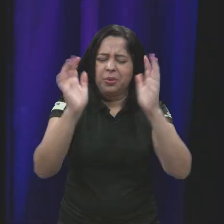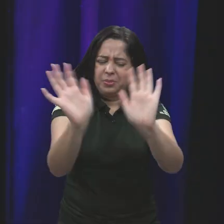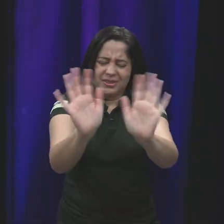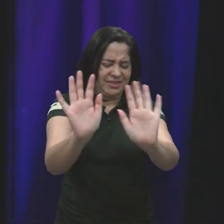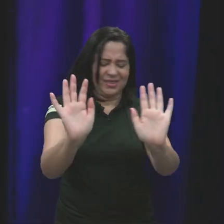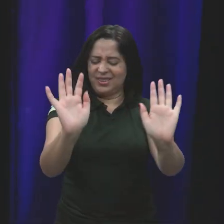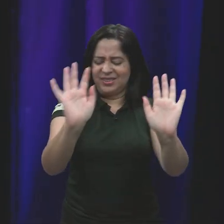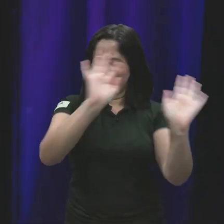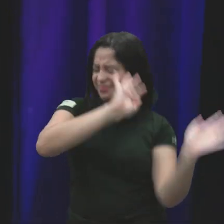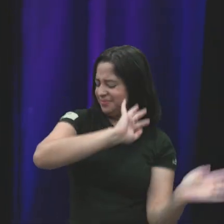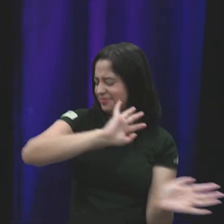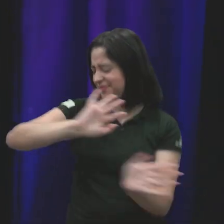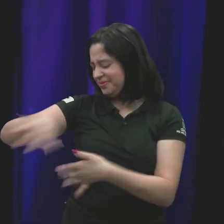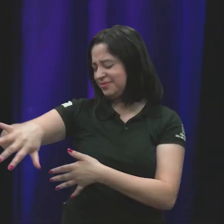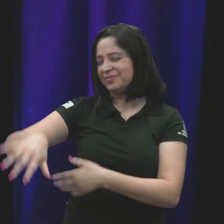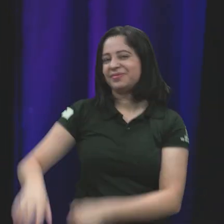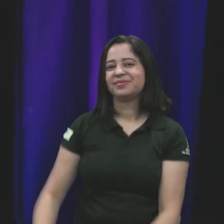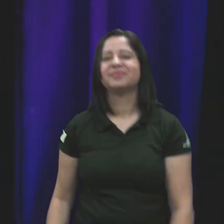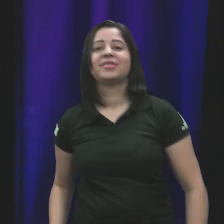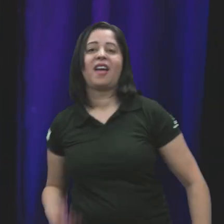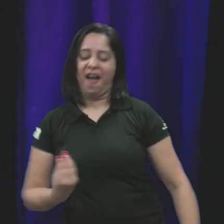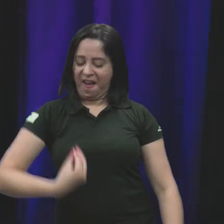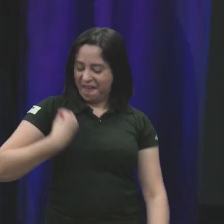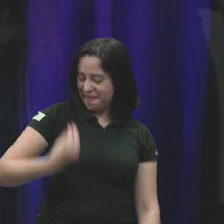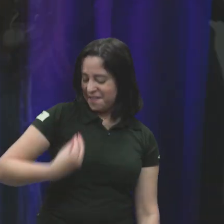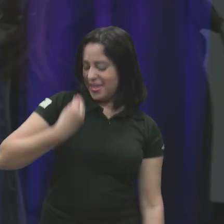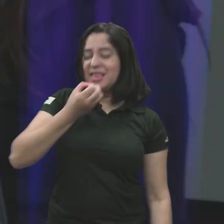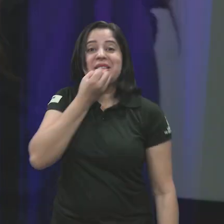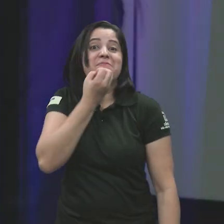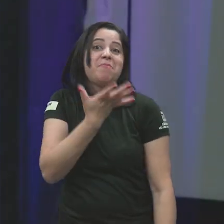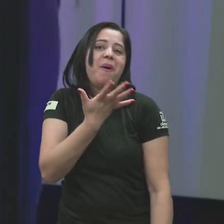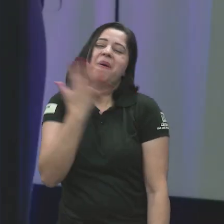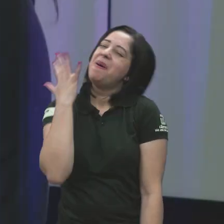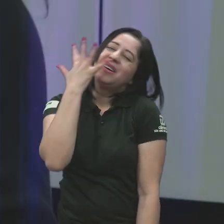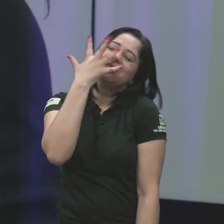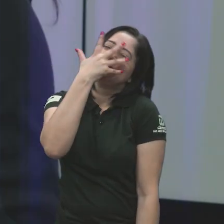don't worry. A vida é bela,